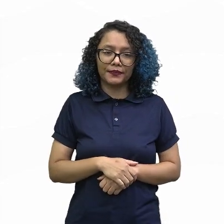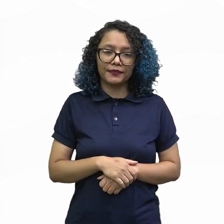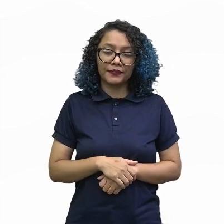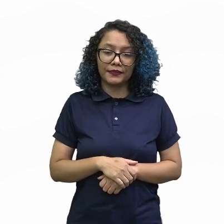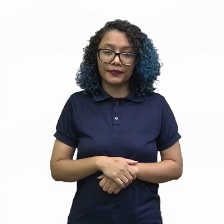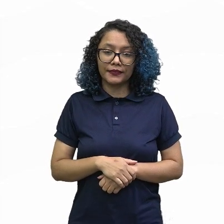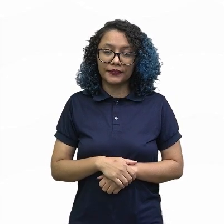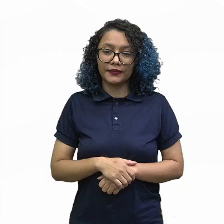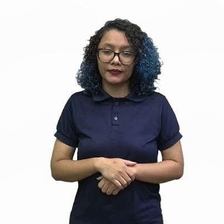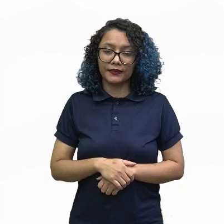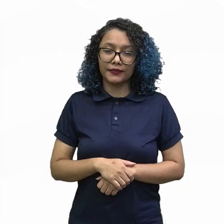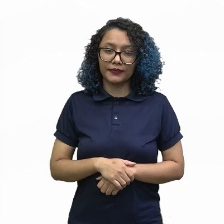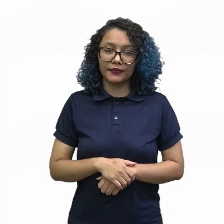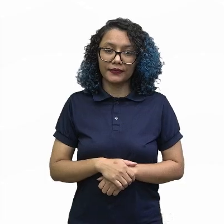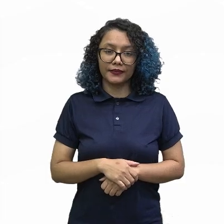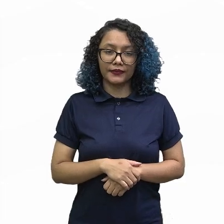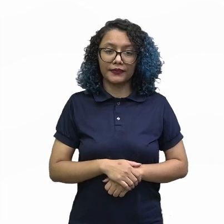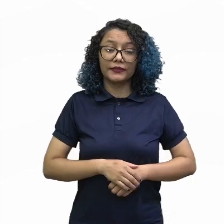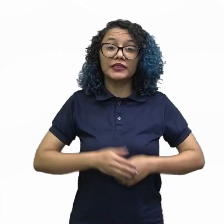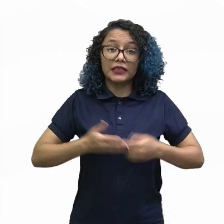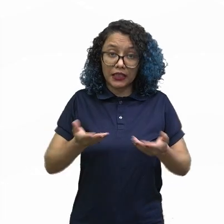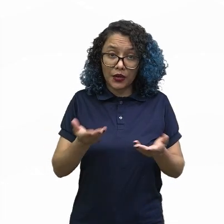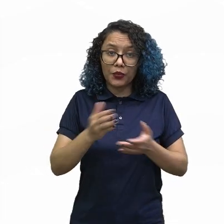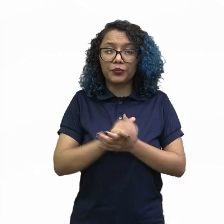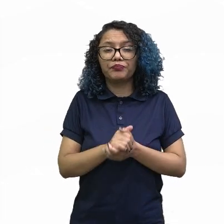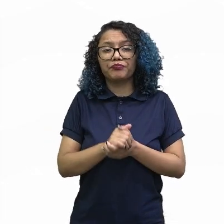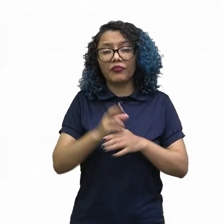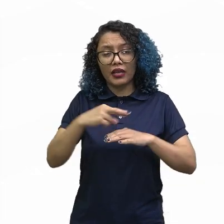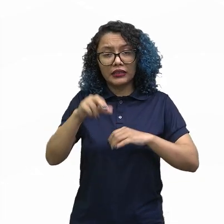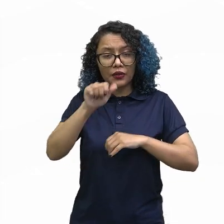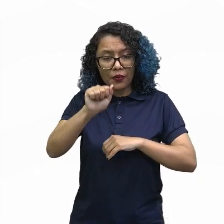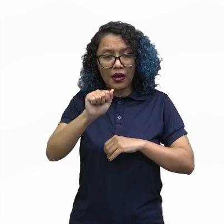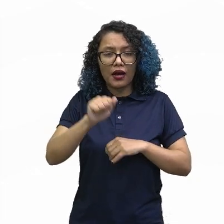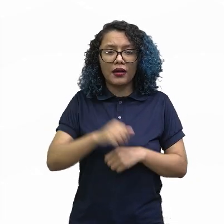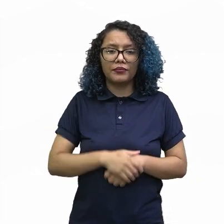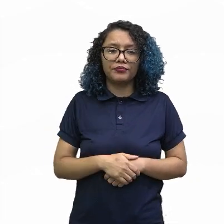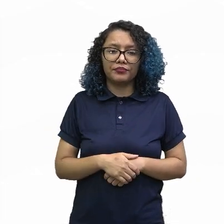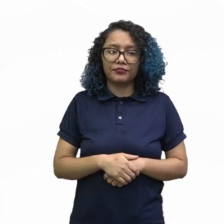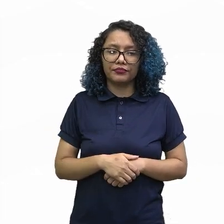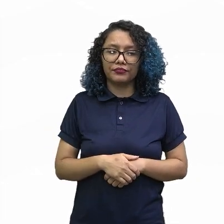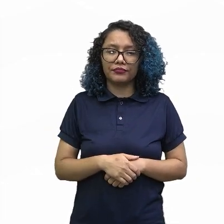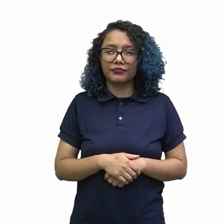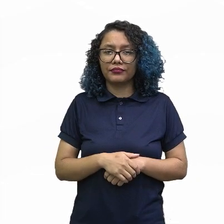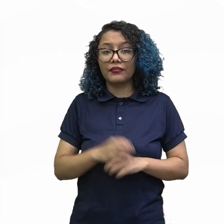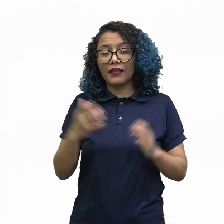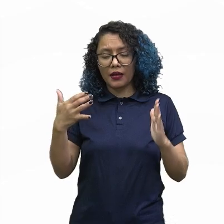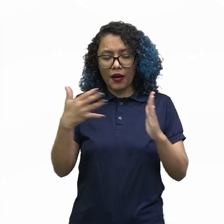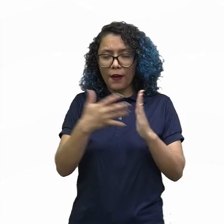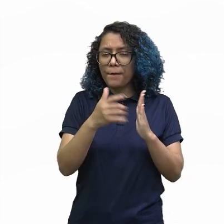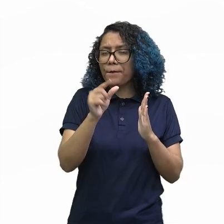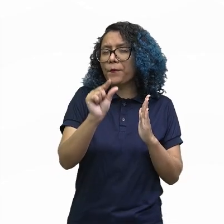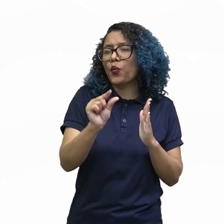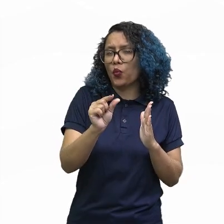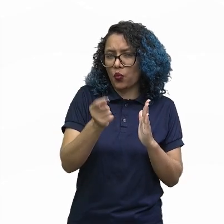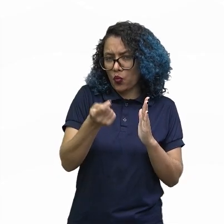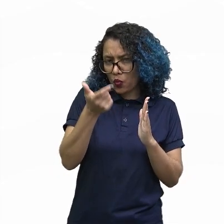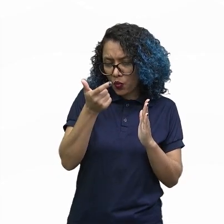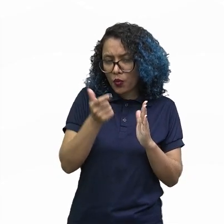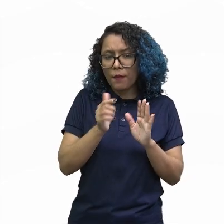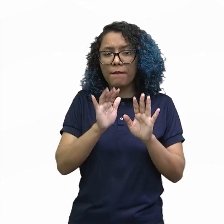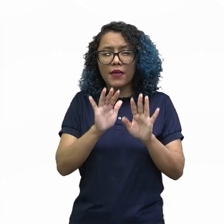Logo, a radiação alfa, ela tem um pequeno poder de penetração. Já